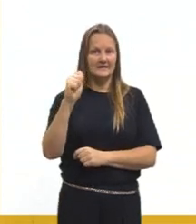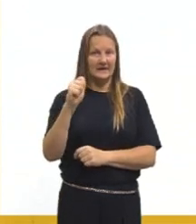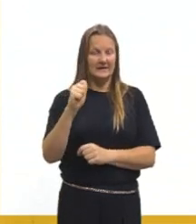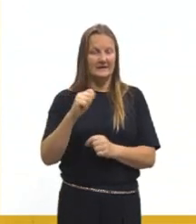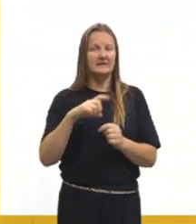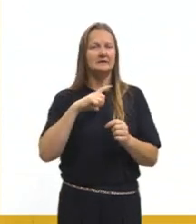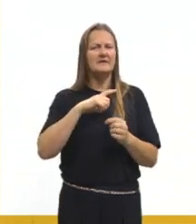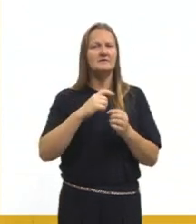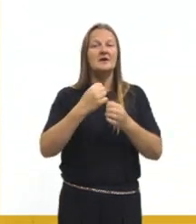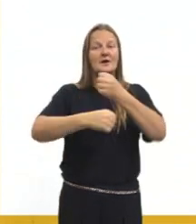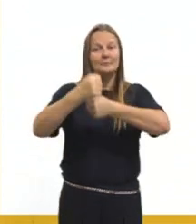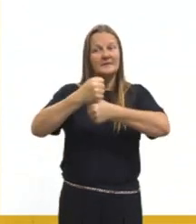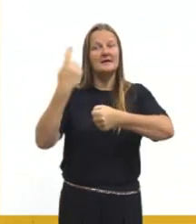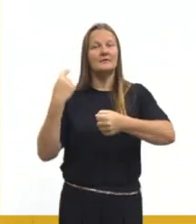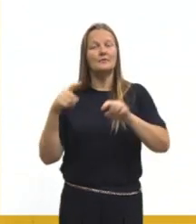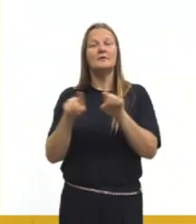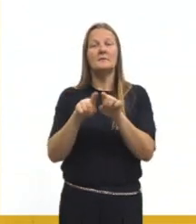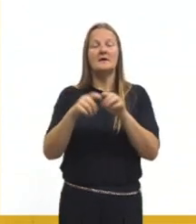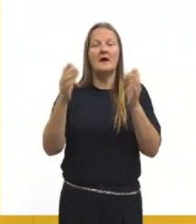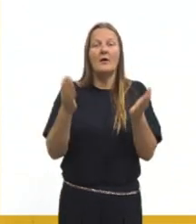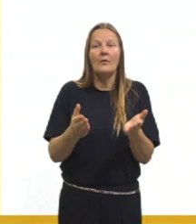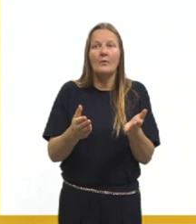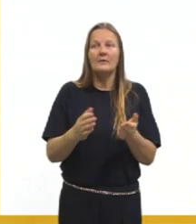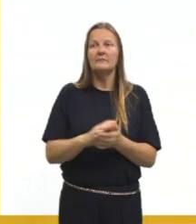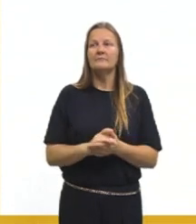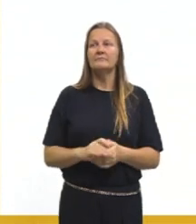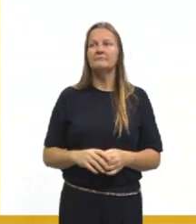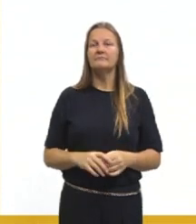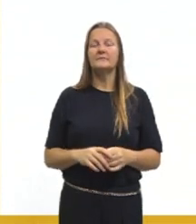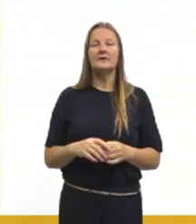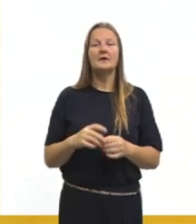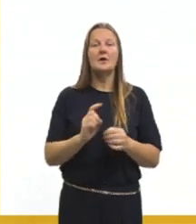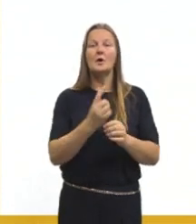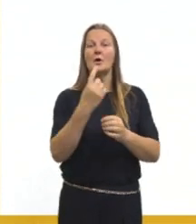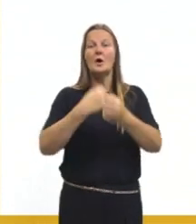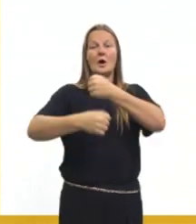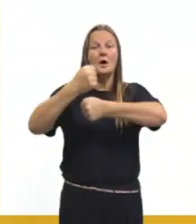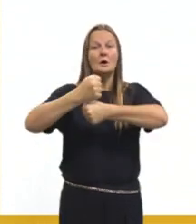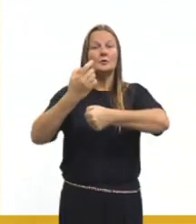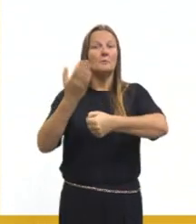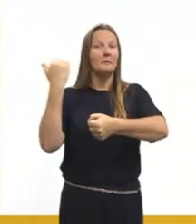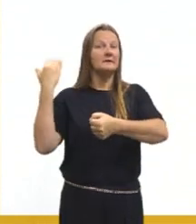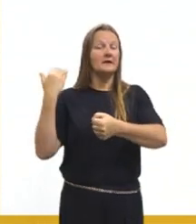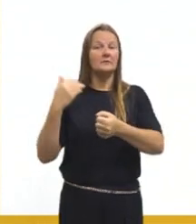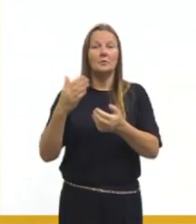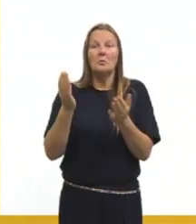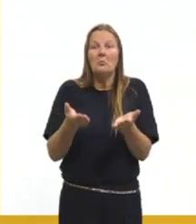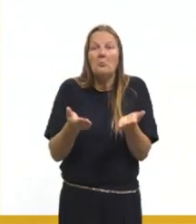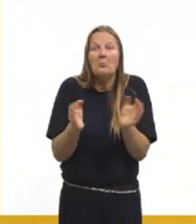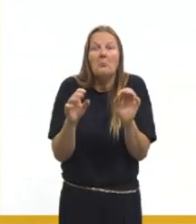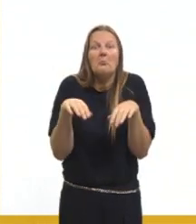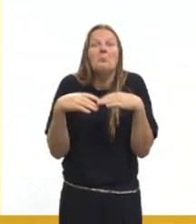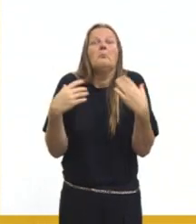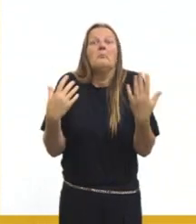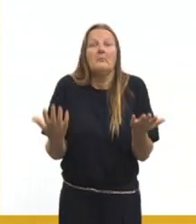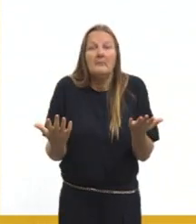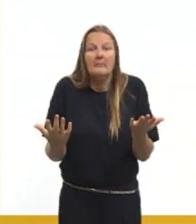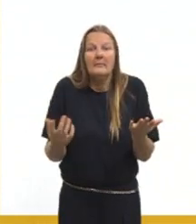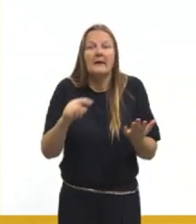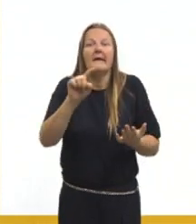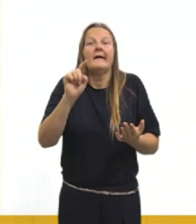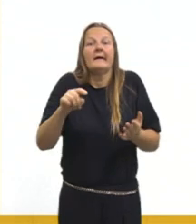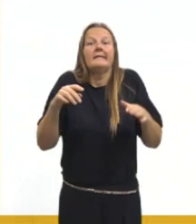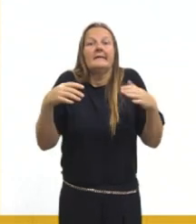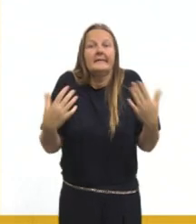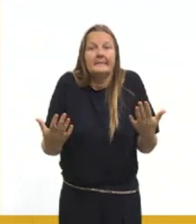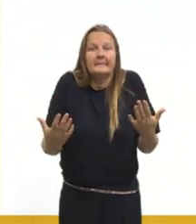Então teve uma surpresa né acho que gastaram todas essas questões no Enem anterior Porque nessa faltou né